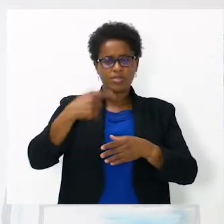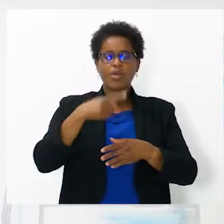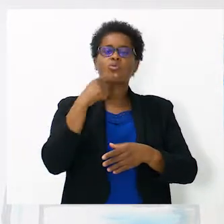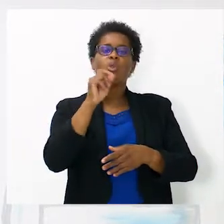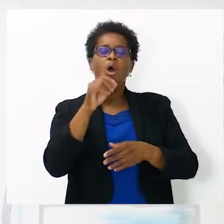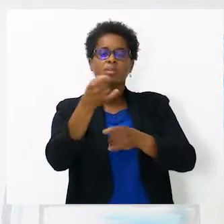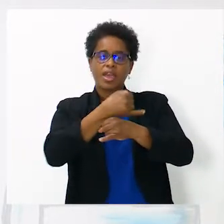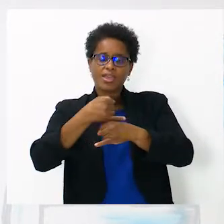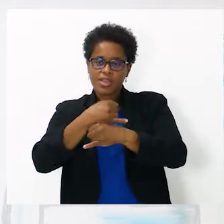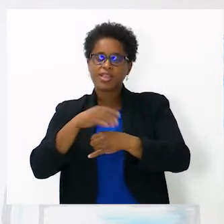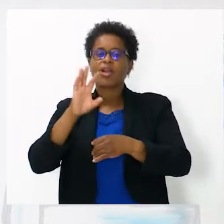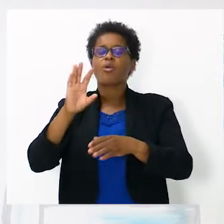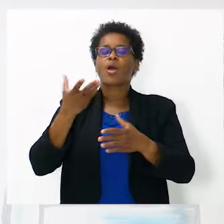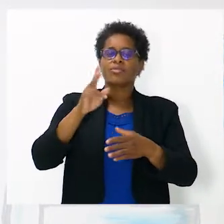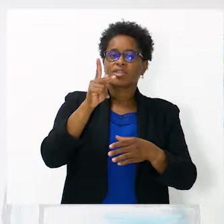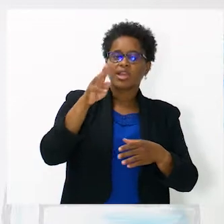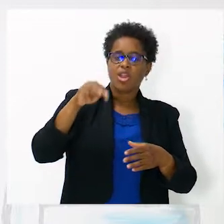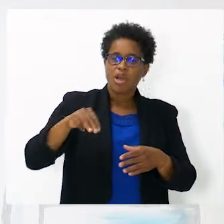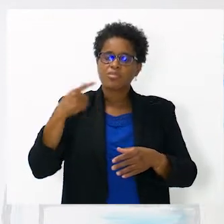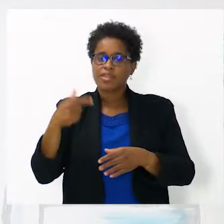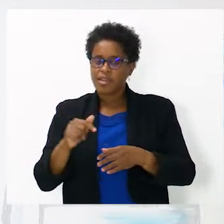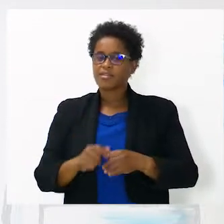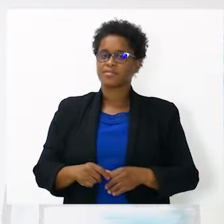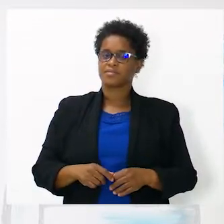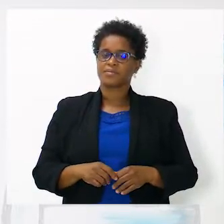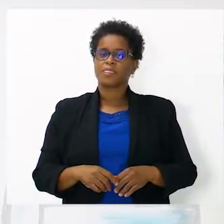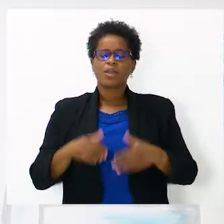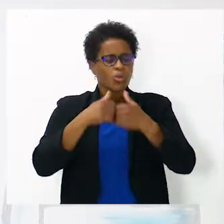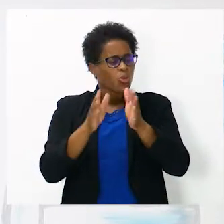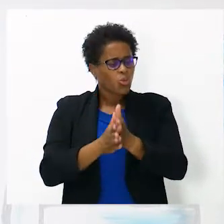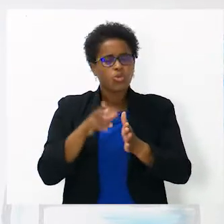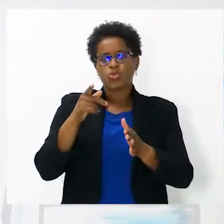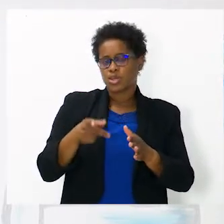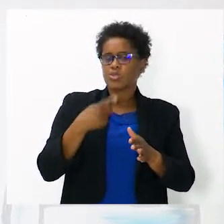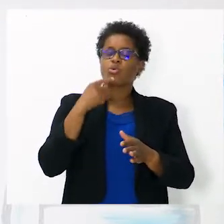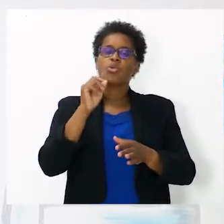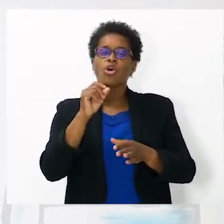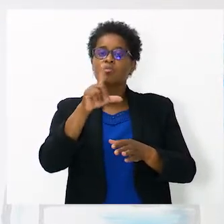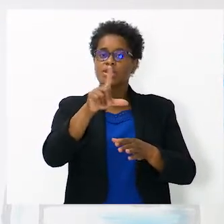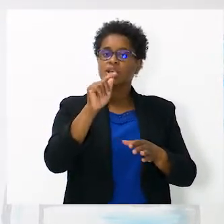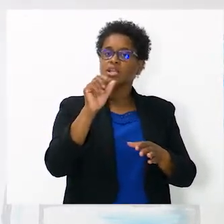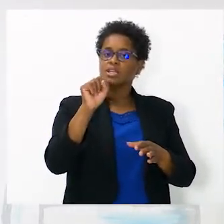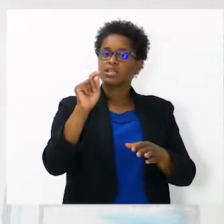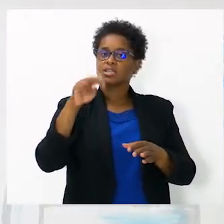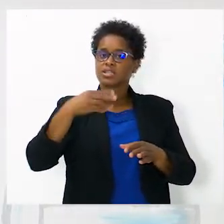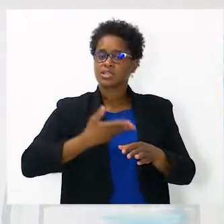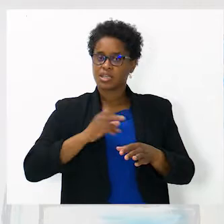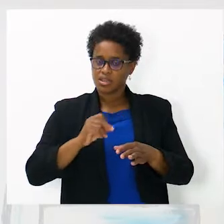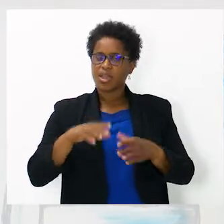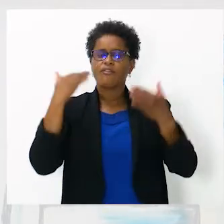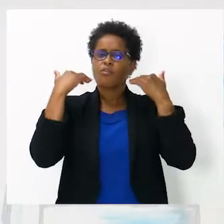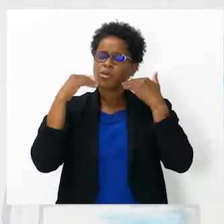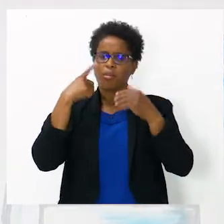da ilha, quantos quilômetros tem, tudo isso chama-se legenda. Informações que